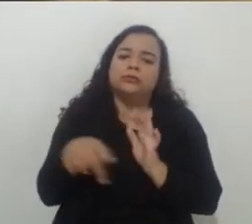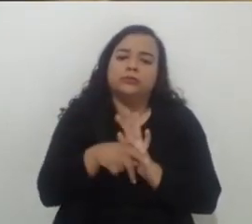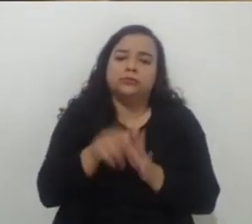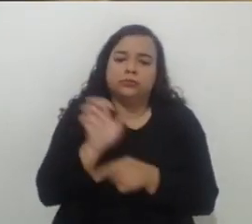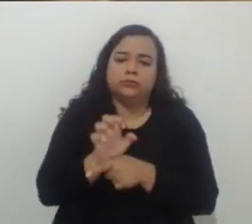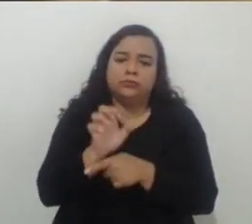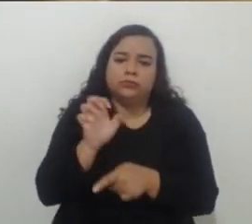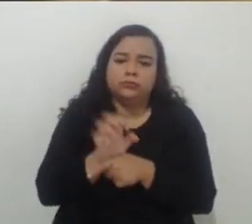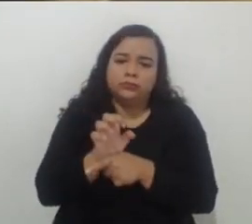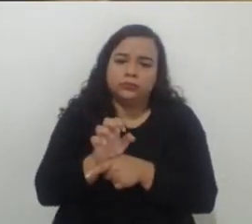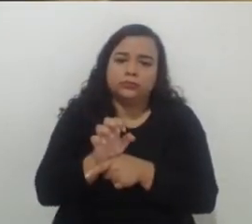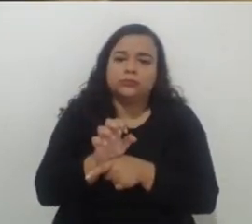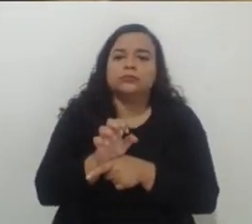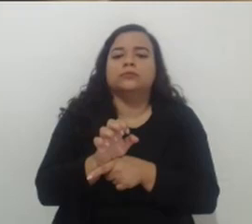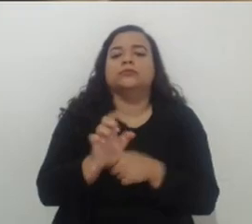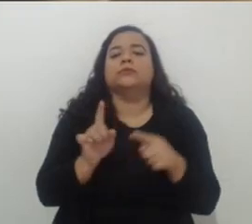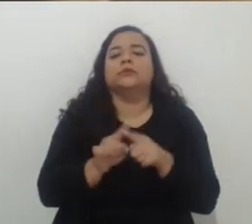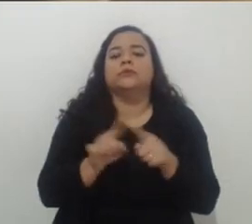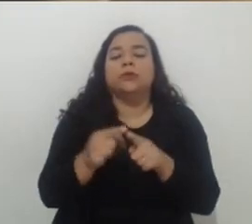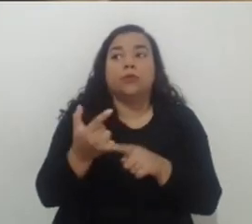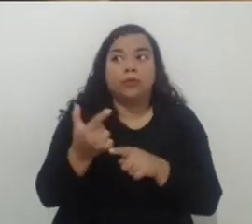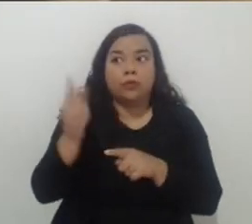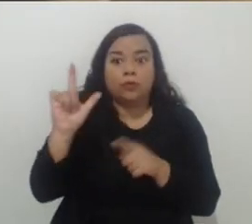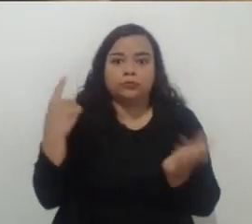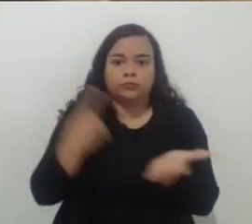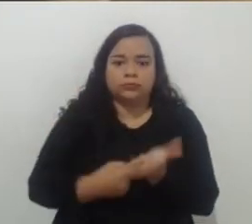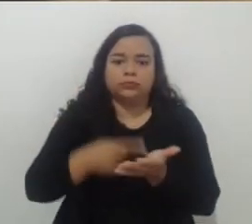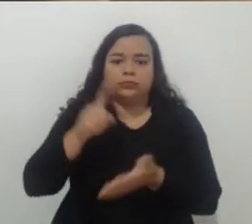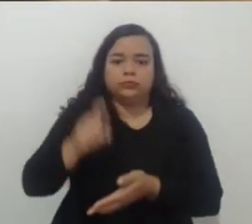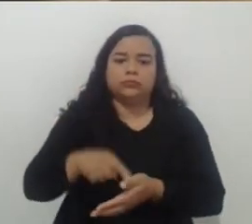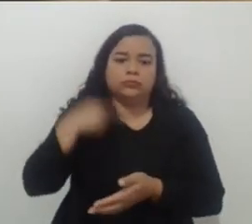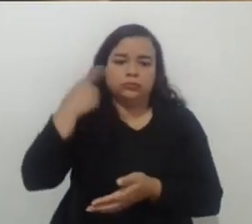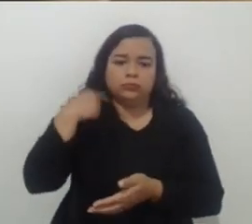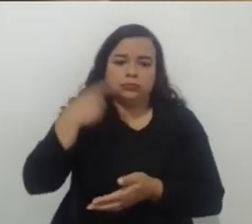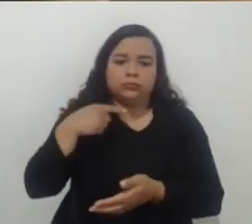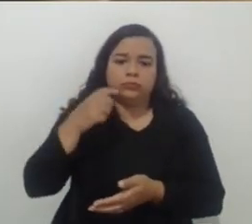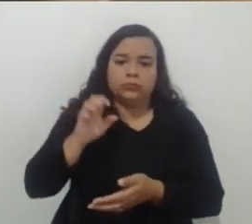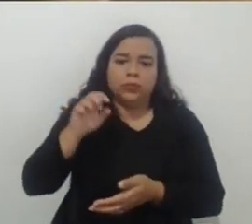um terceiro partícipe desse acordo, o advogado